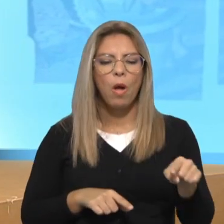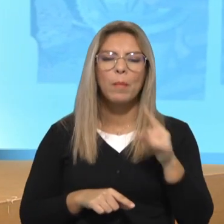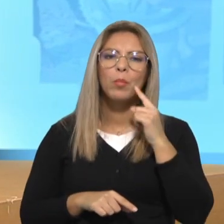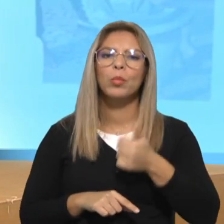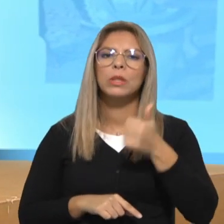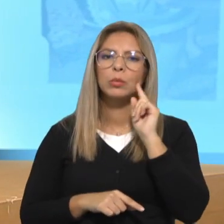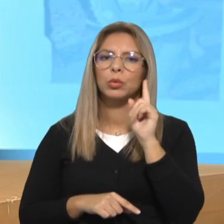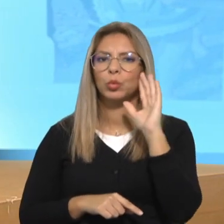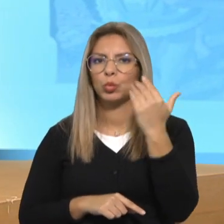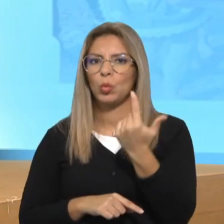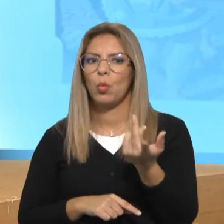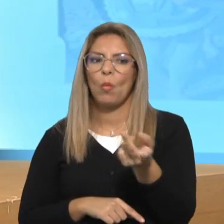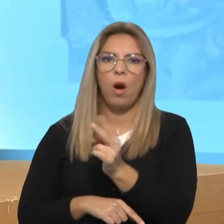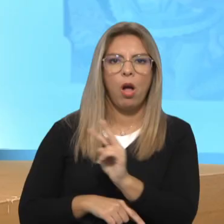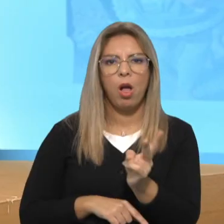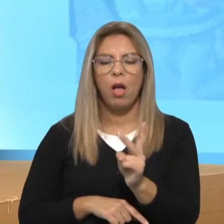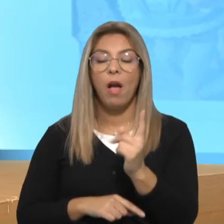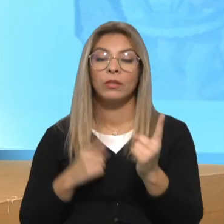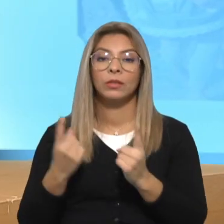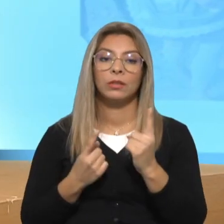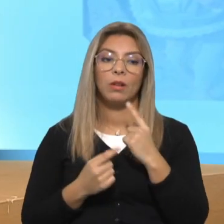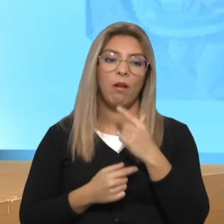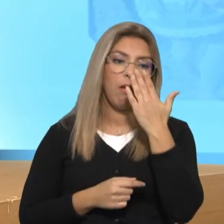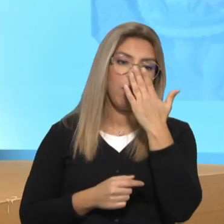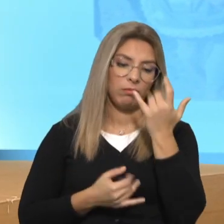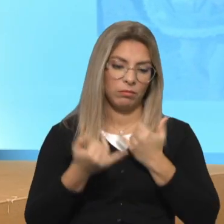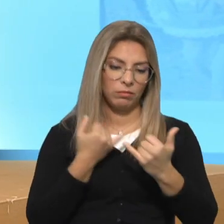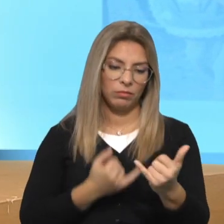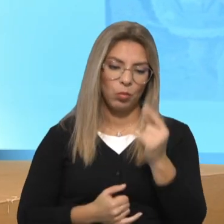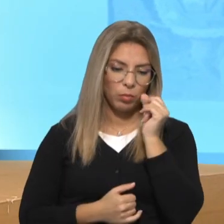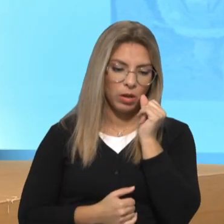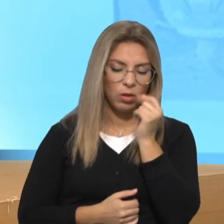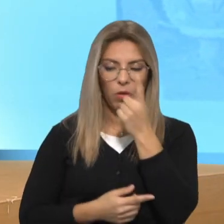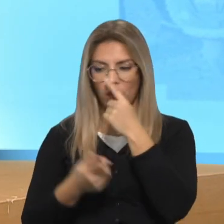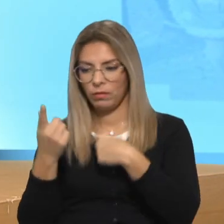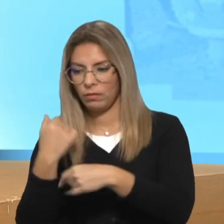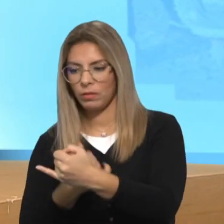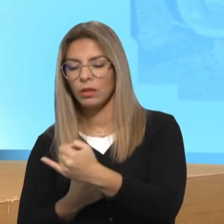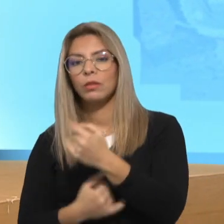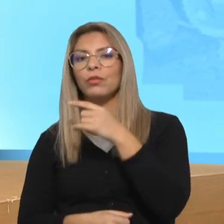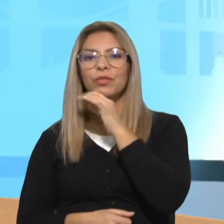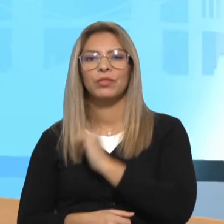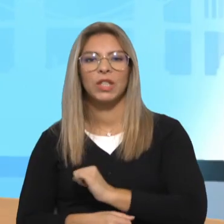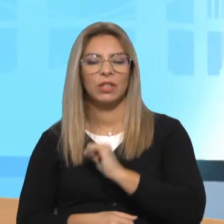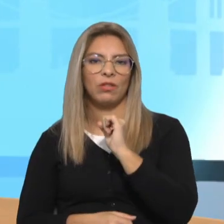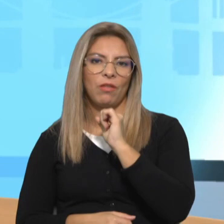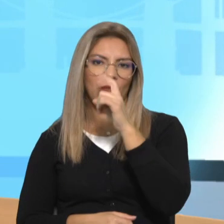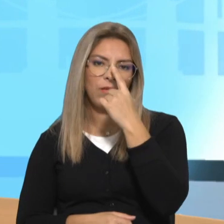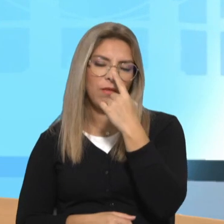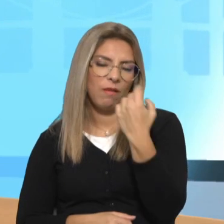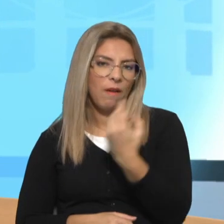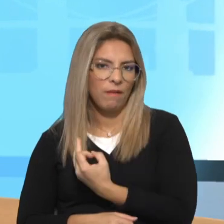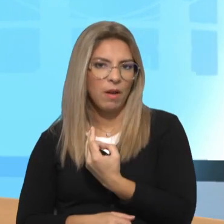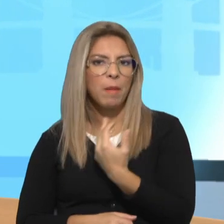comunhão, umas vezes uns fazem em função de pai, outros fazem em função de filho. Mas o que é importante é, de facto, que existe este